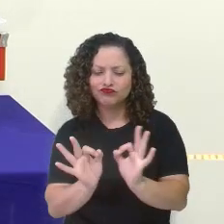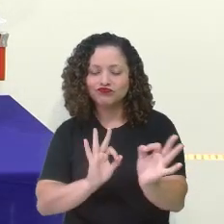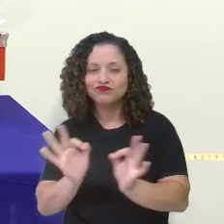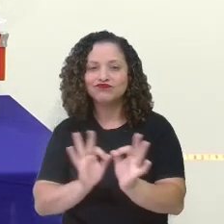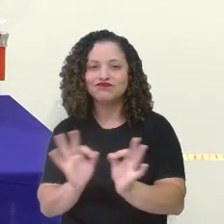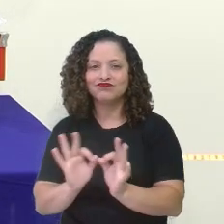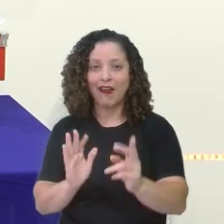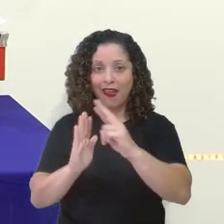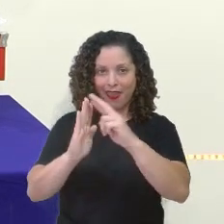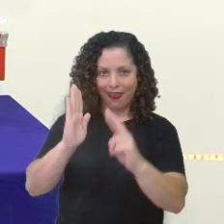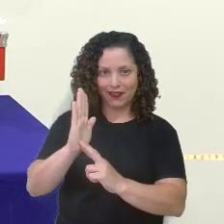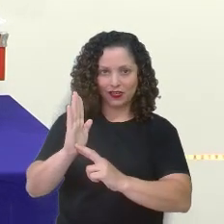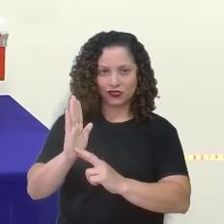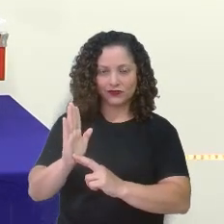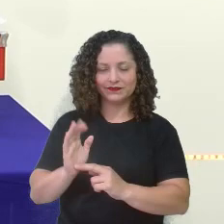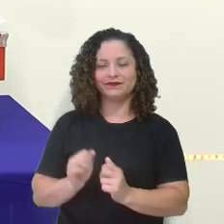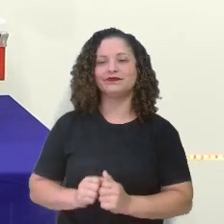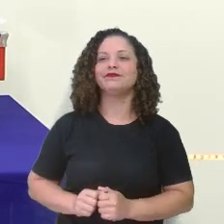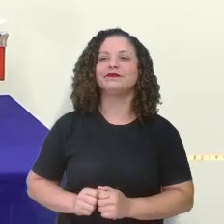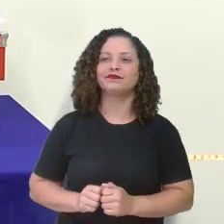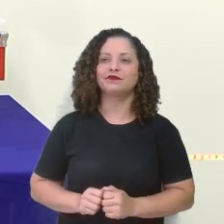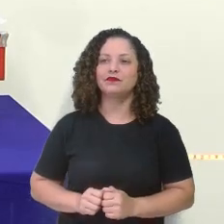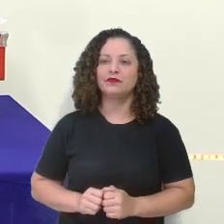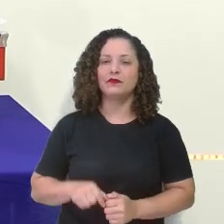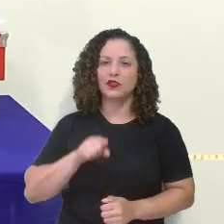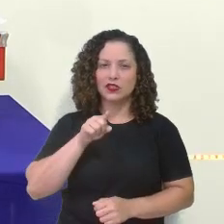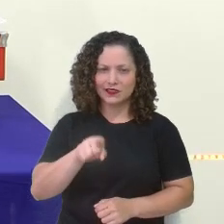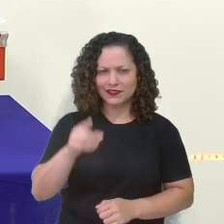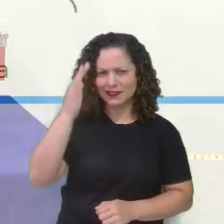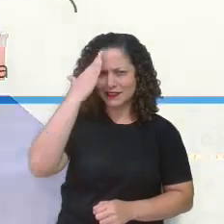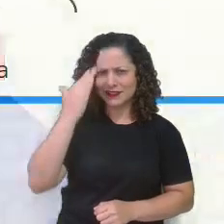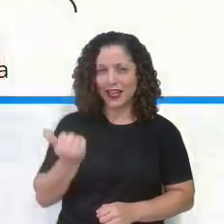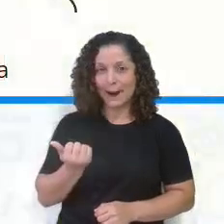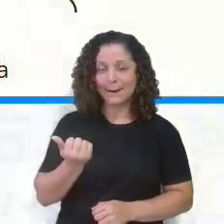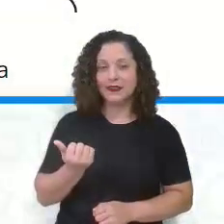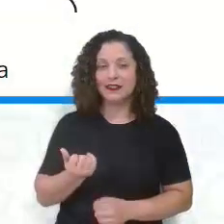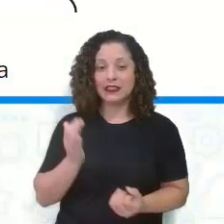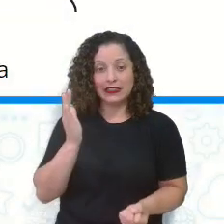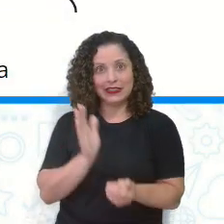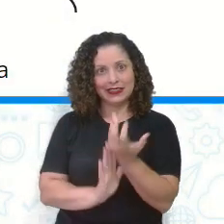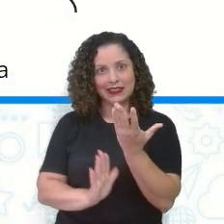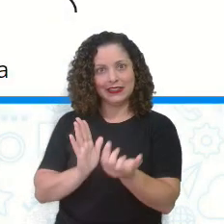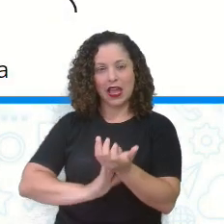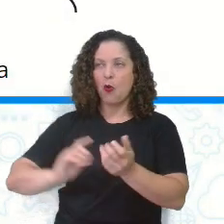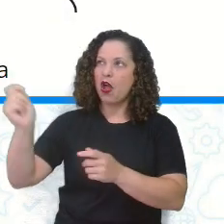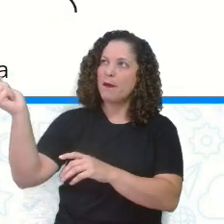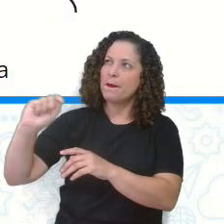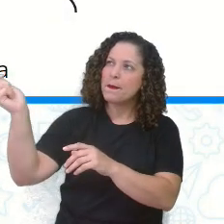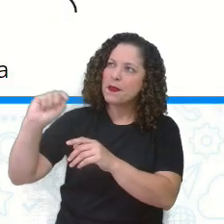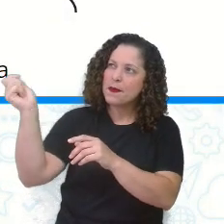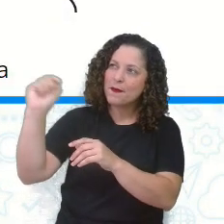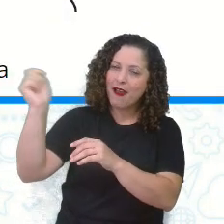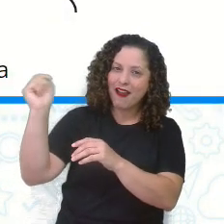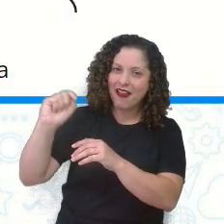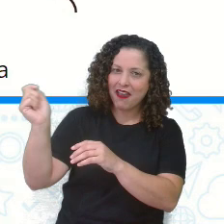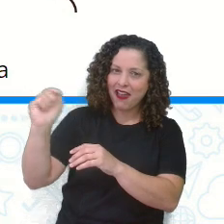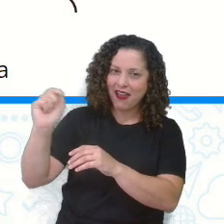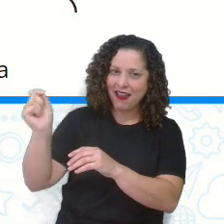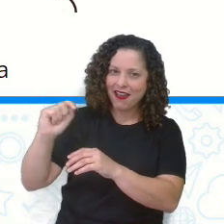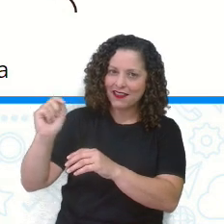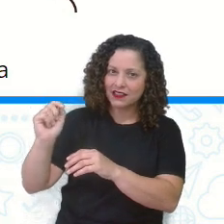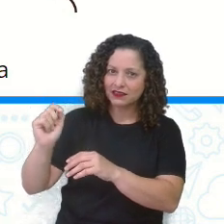é? Você sabe fazer uma pipa, sabe como faz uma pipa? Se você não sabe, também